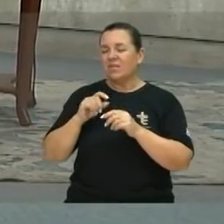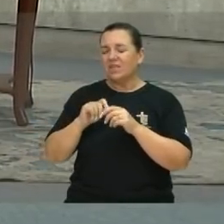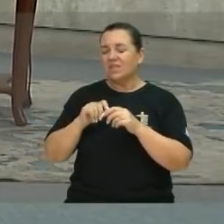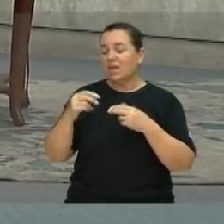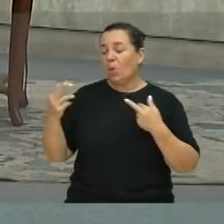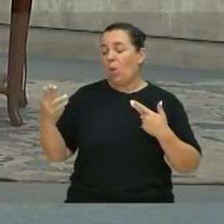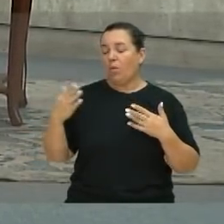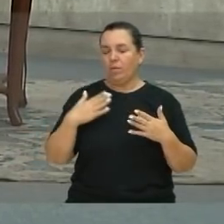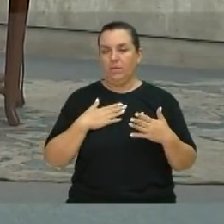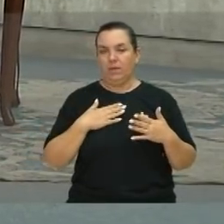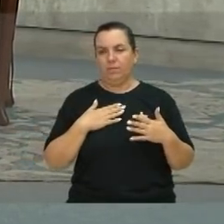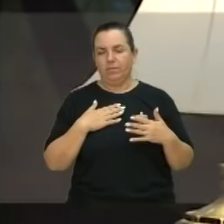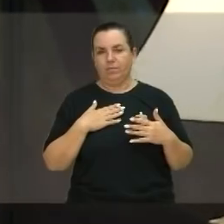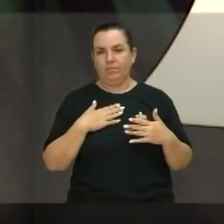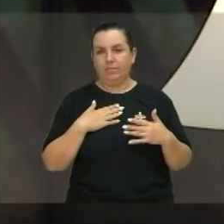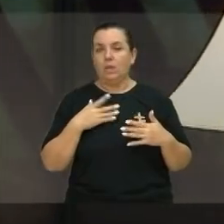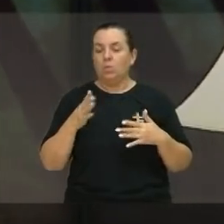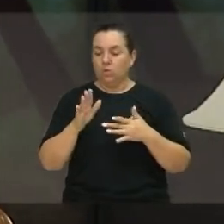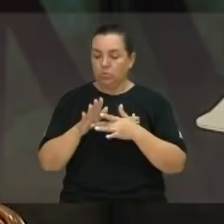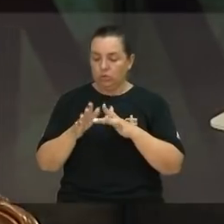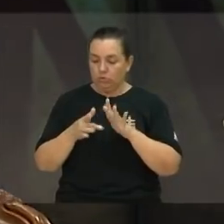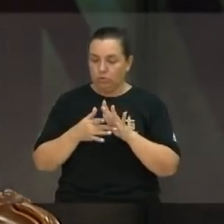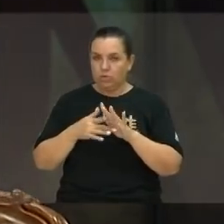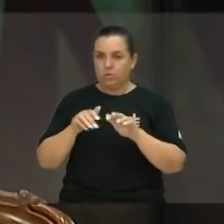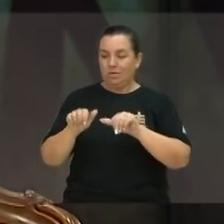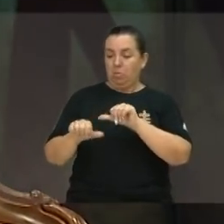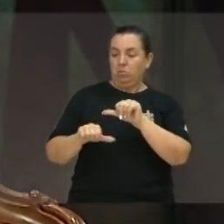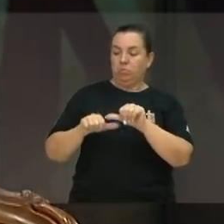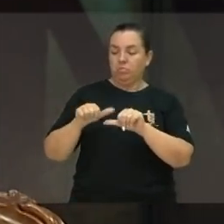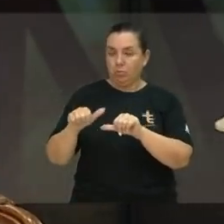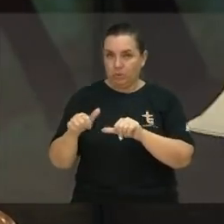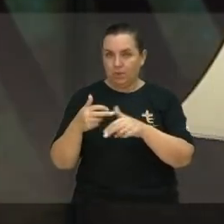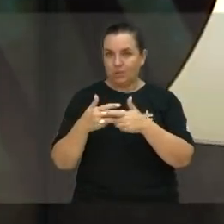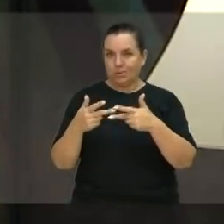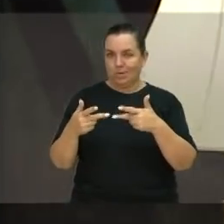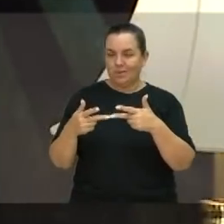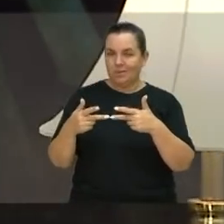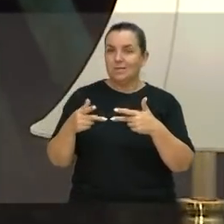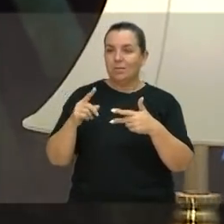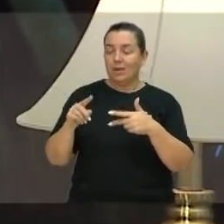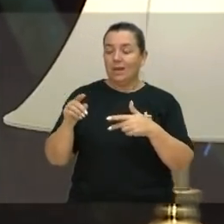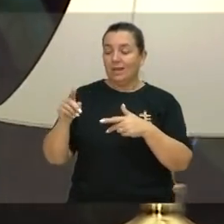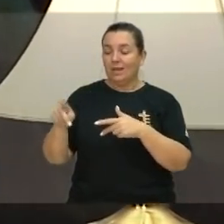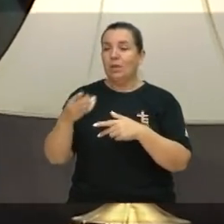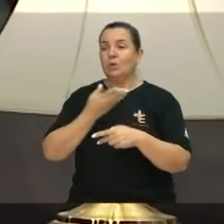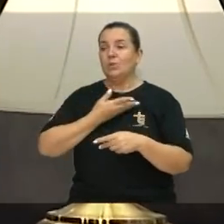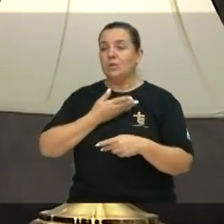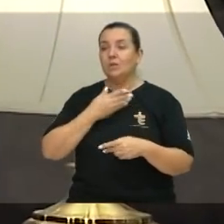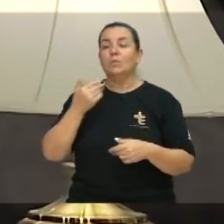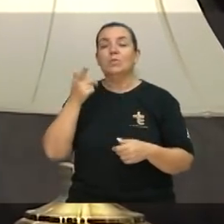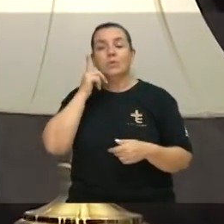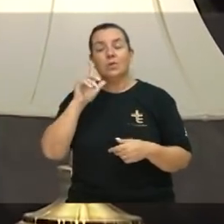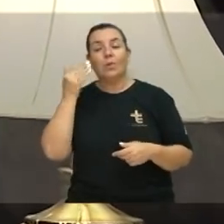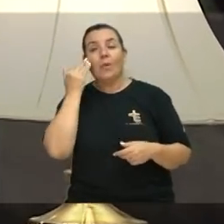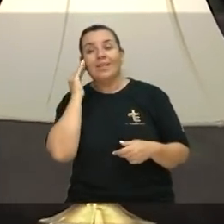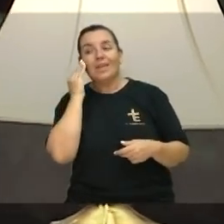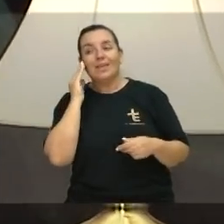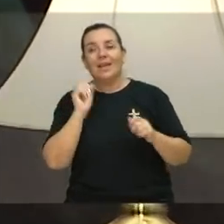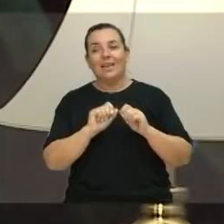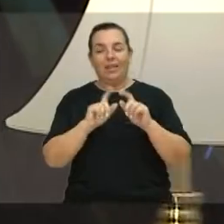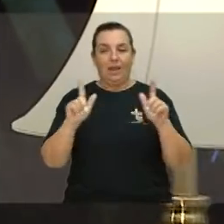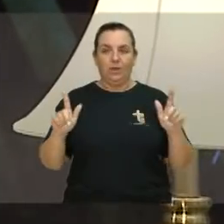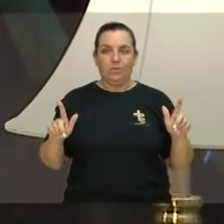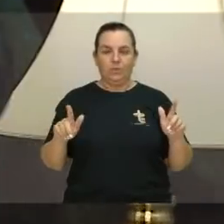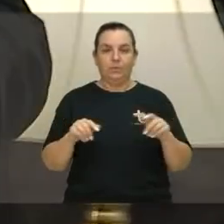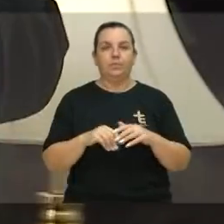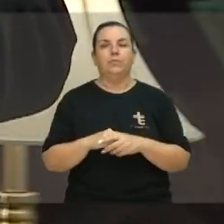e isso vai aparecer na tela seguinte o versículo 14 o william pode ler por favor